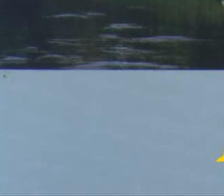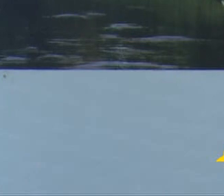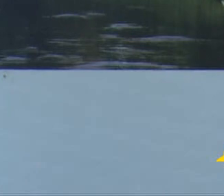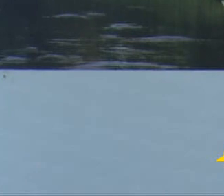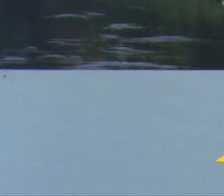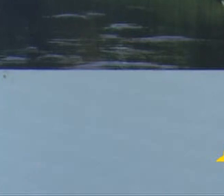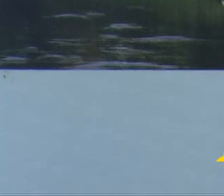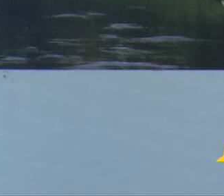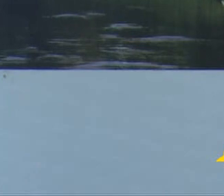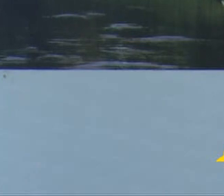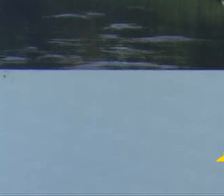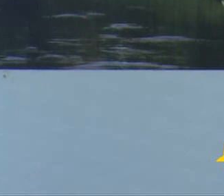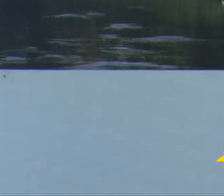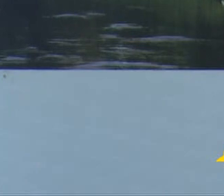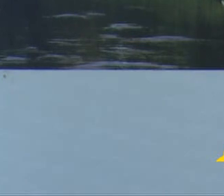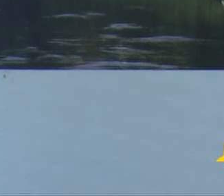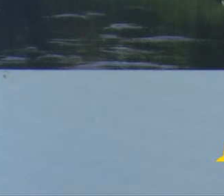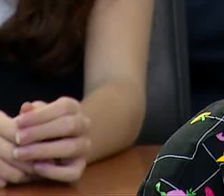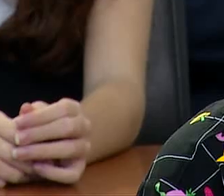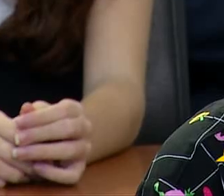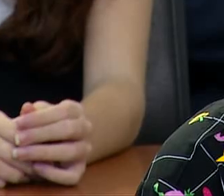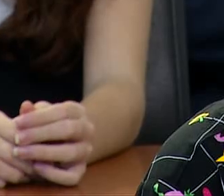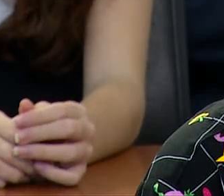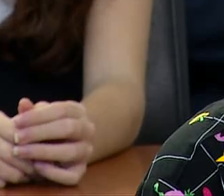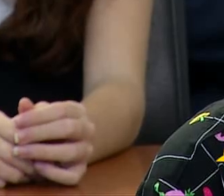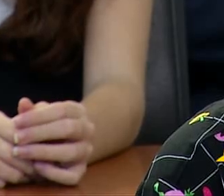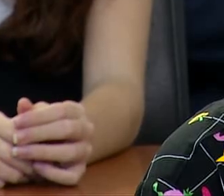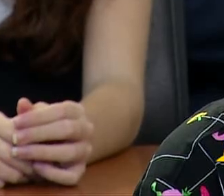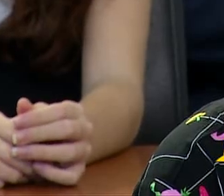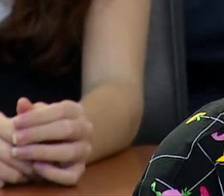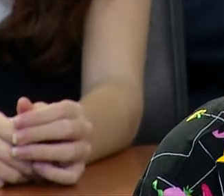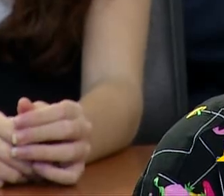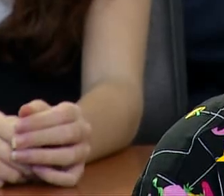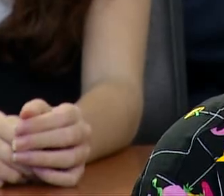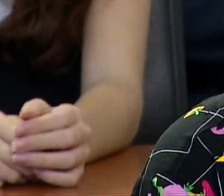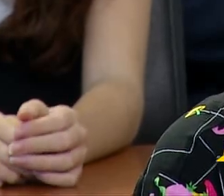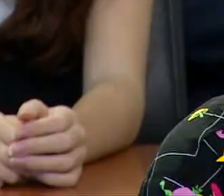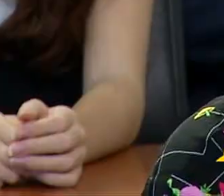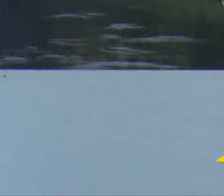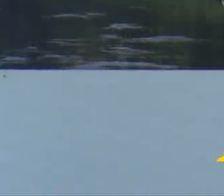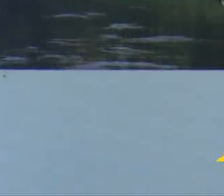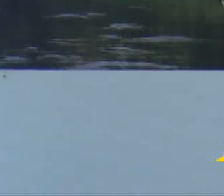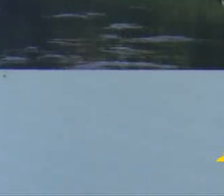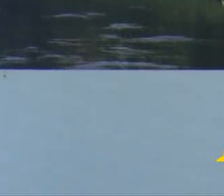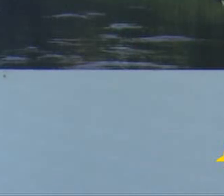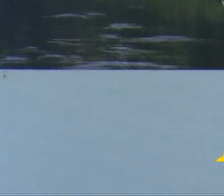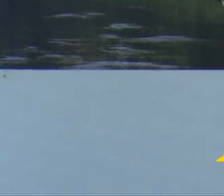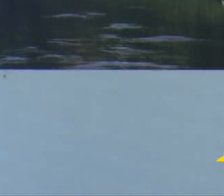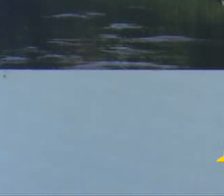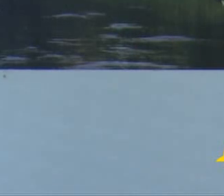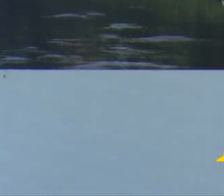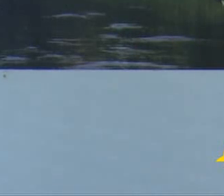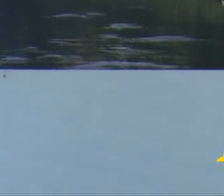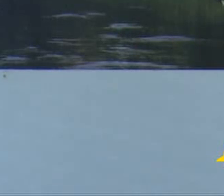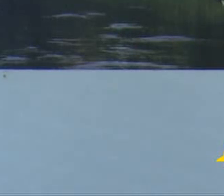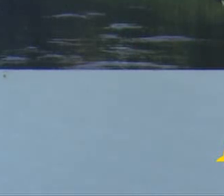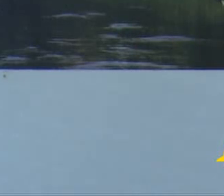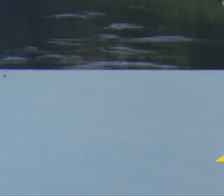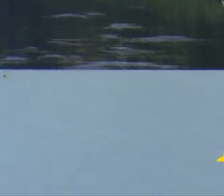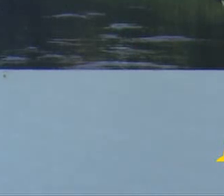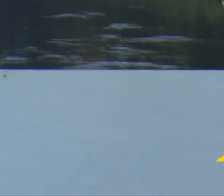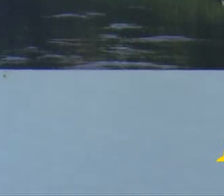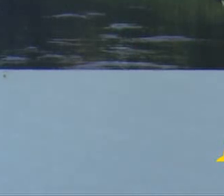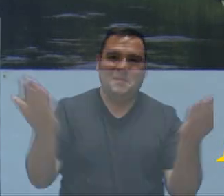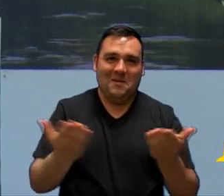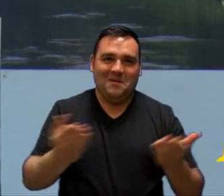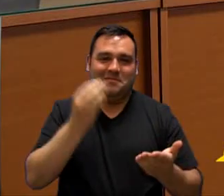ter vocês na minha vida, né? Muito legal. Sônia, Gilmar, Thaís, vocês foram, assim, unânimes. Presidente, obrigado